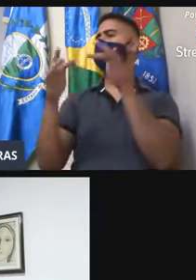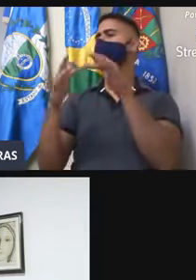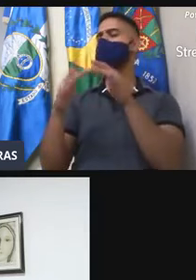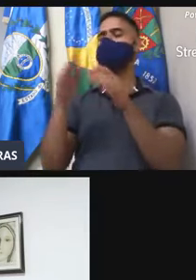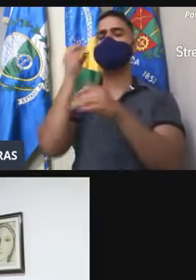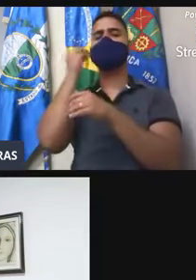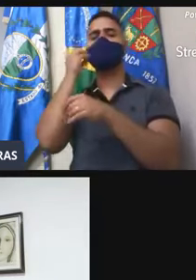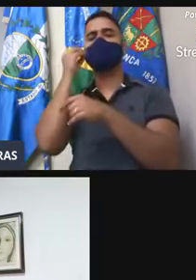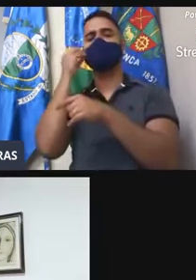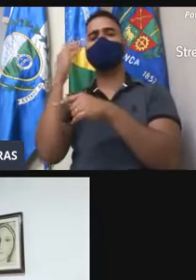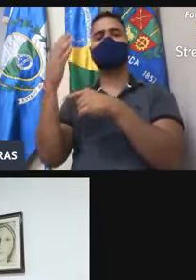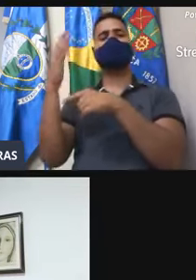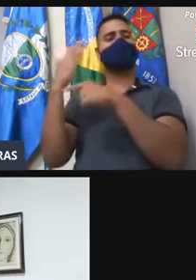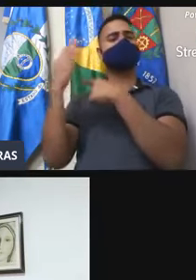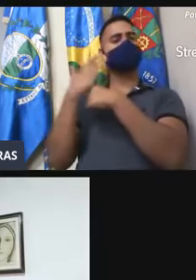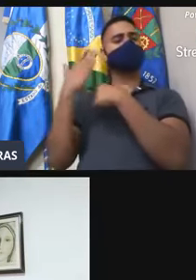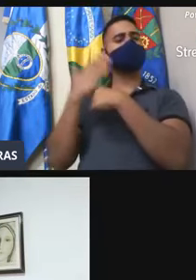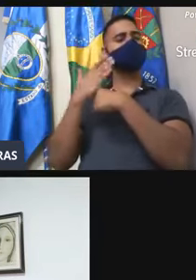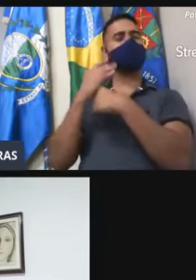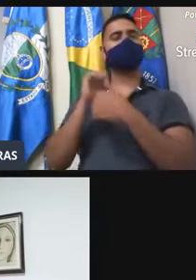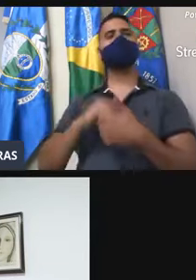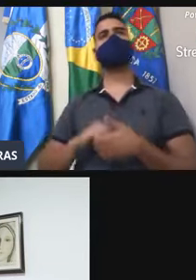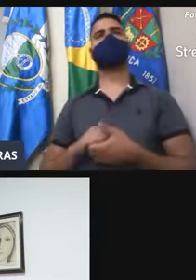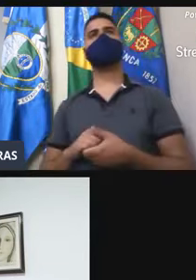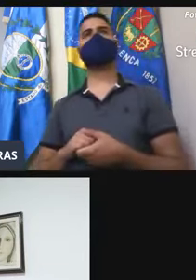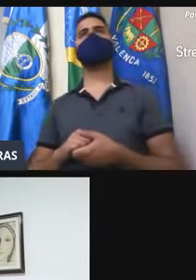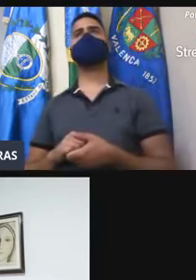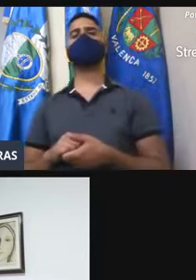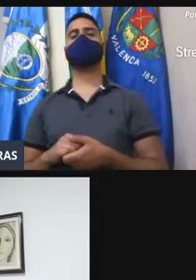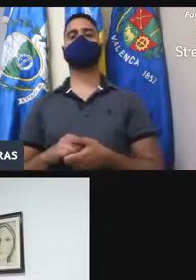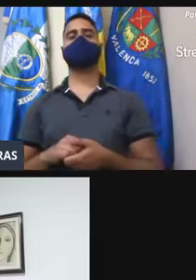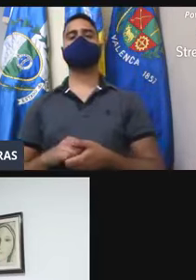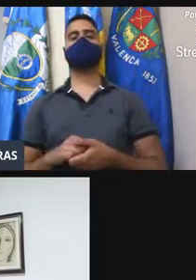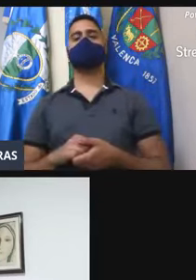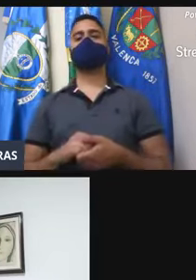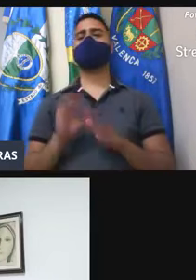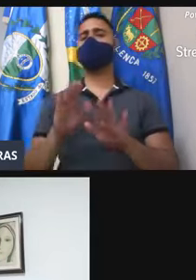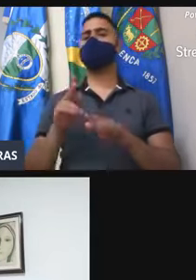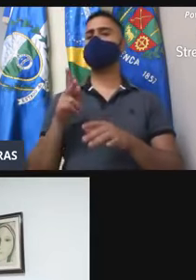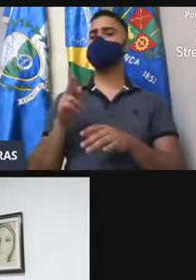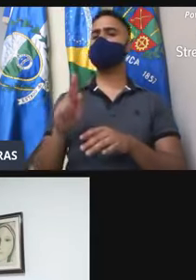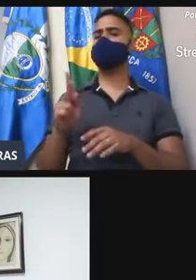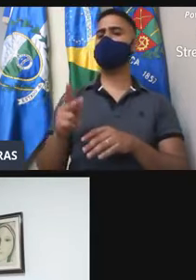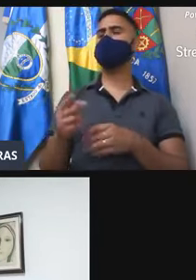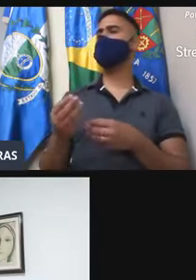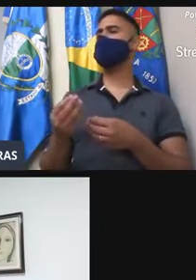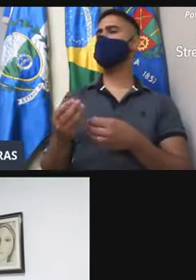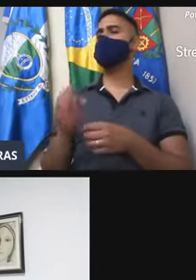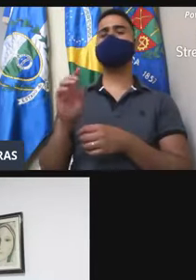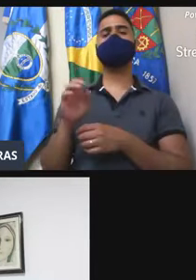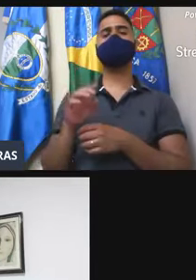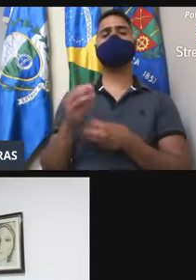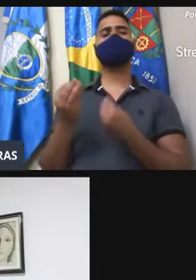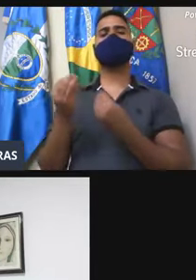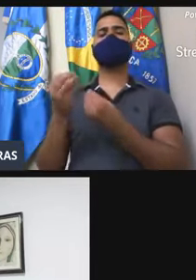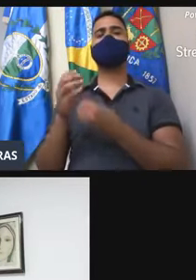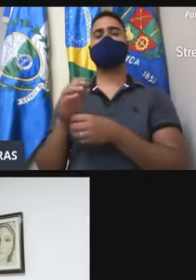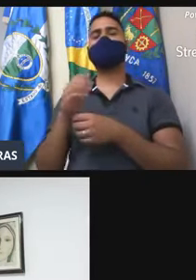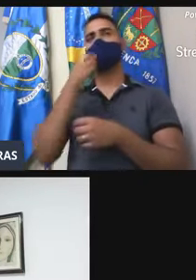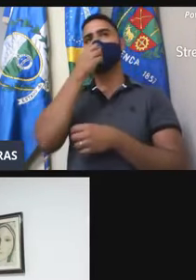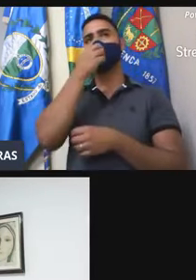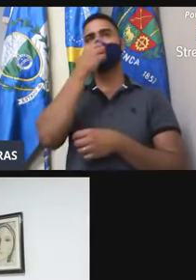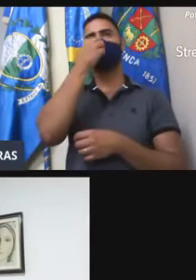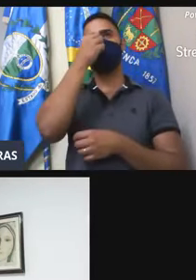buscava ajuda, entendeu? Para atender um, atender outro, mas sempre através de empréstimos.